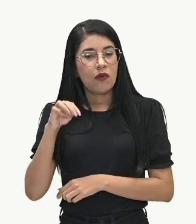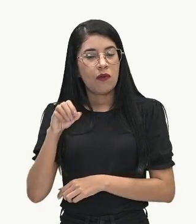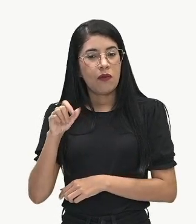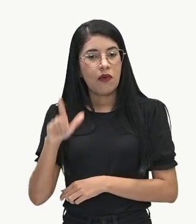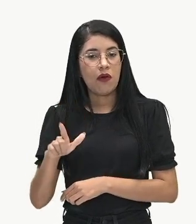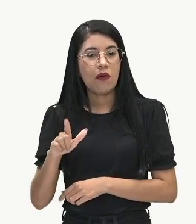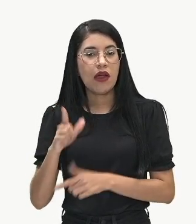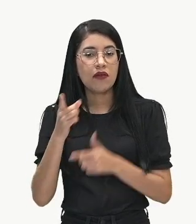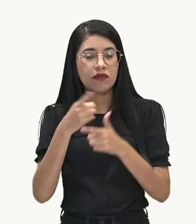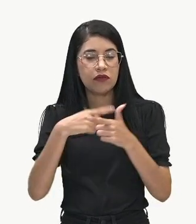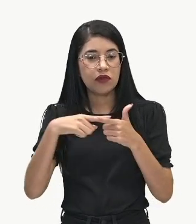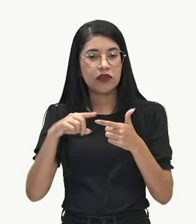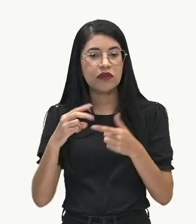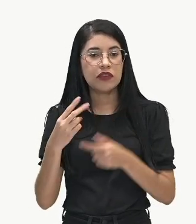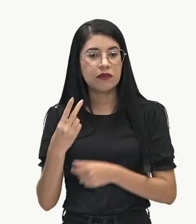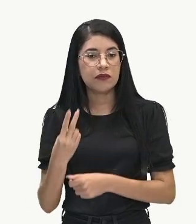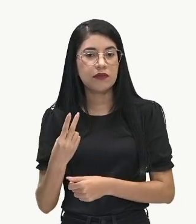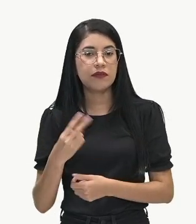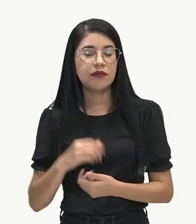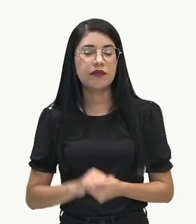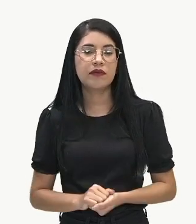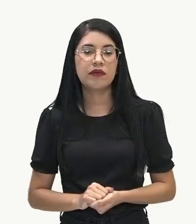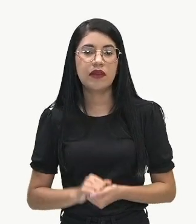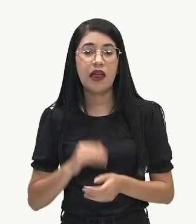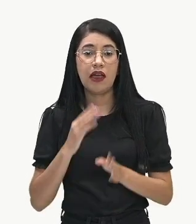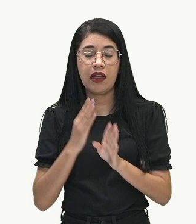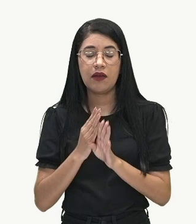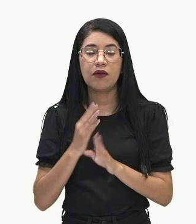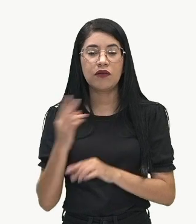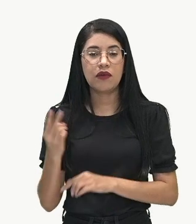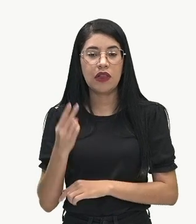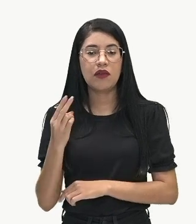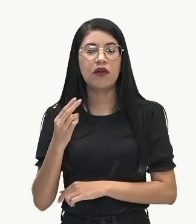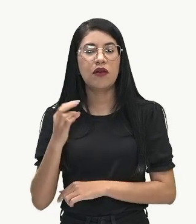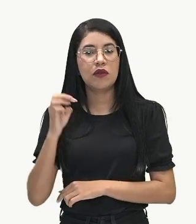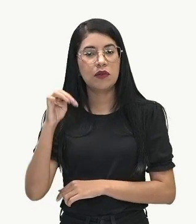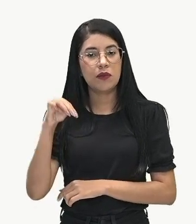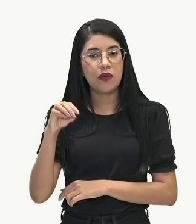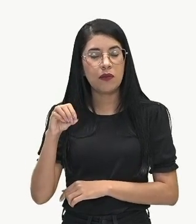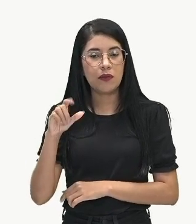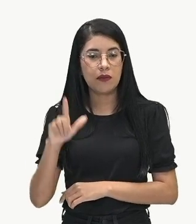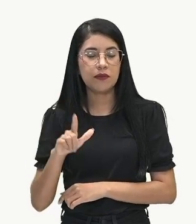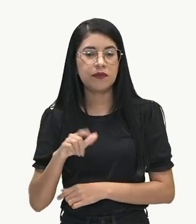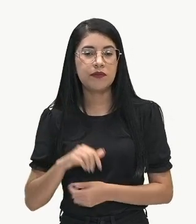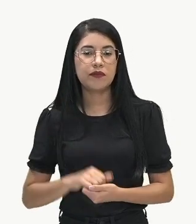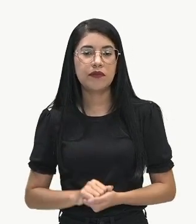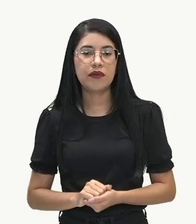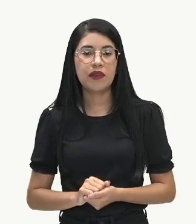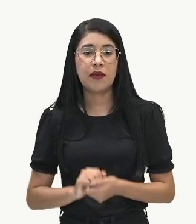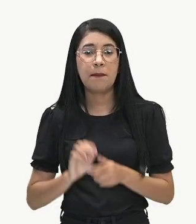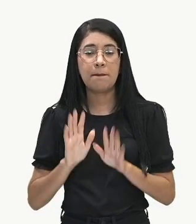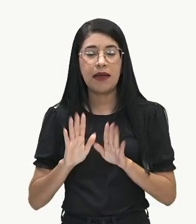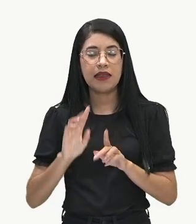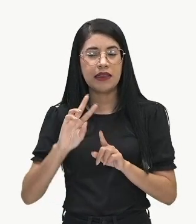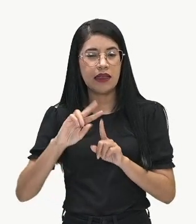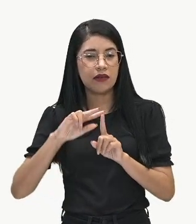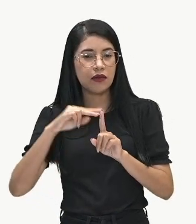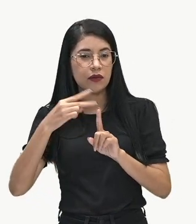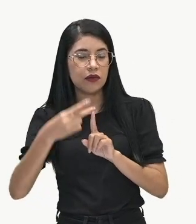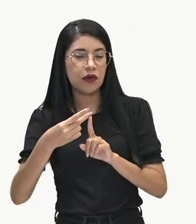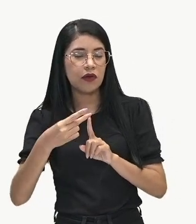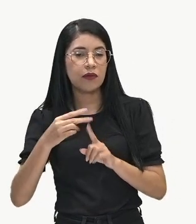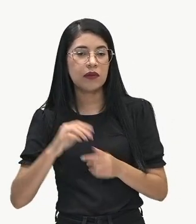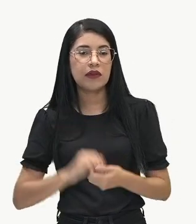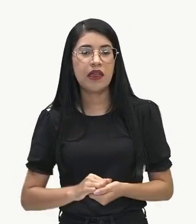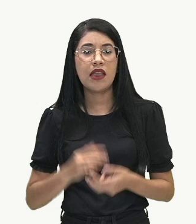esse valor por 2. Aí eu teria o valor em kJ por mol. Só que aqui está tudo dobro. É a mesma coisa que eu multiplicasse